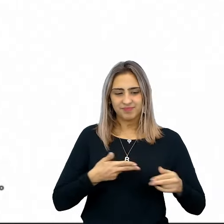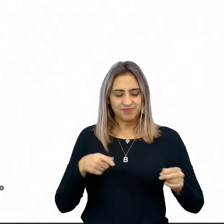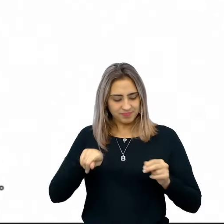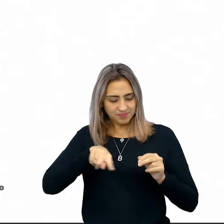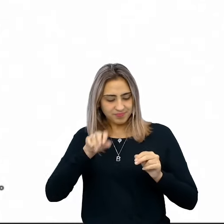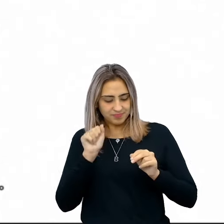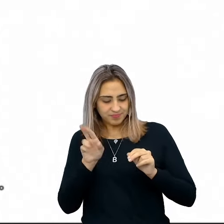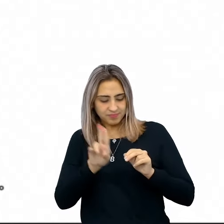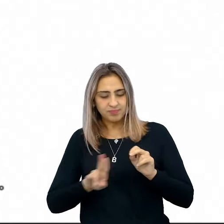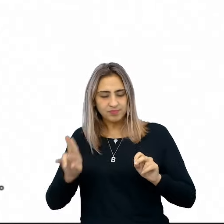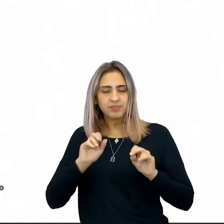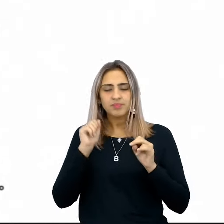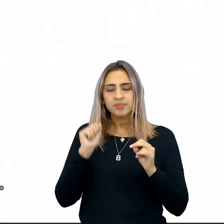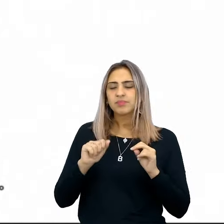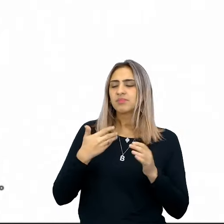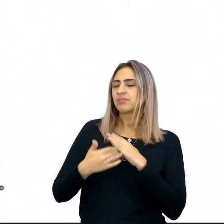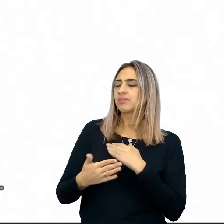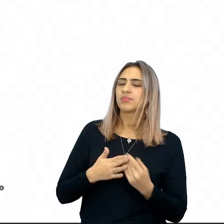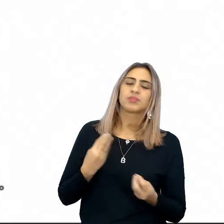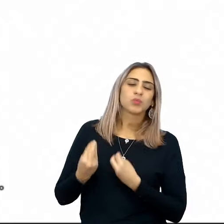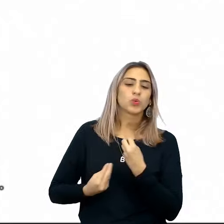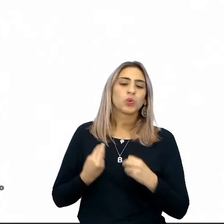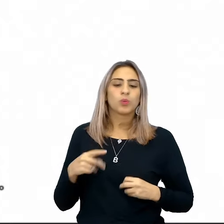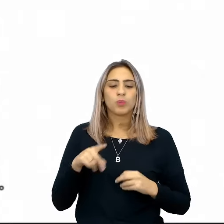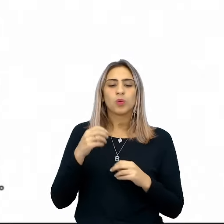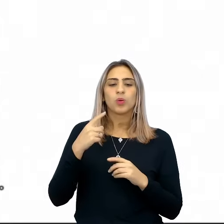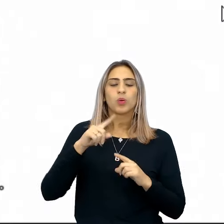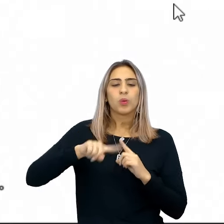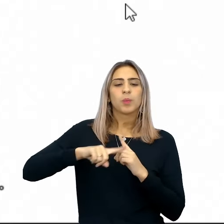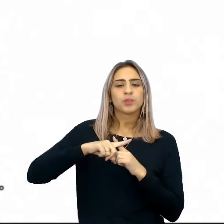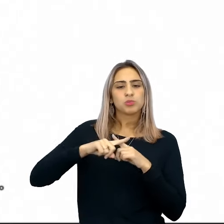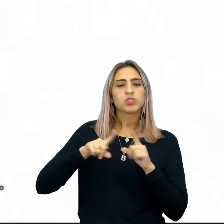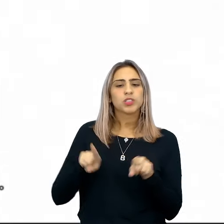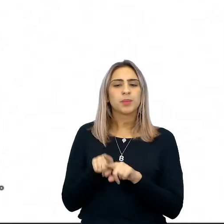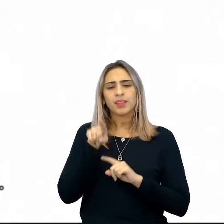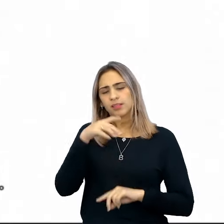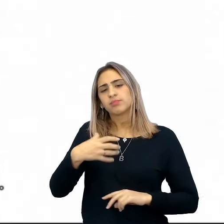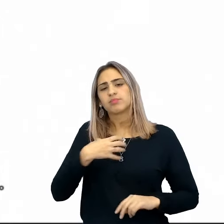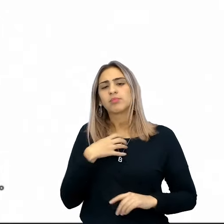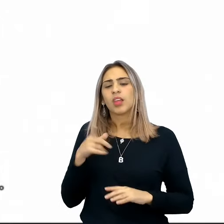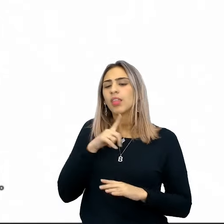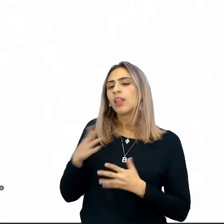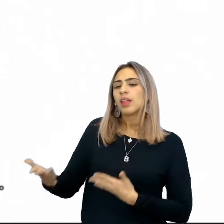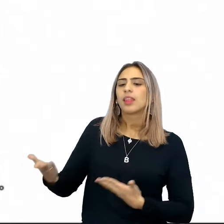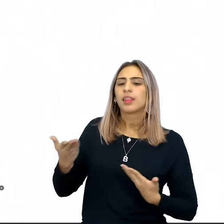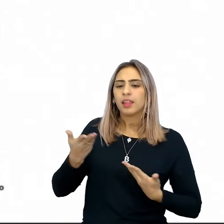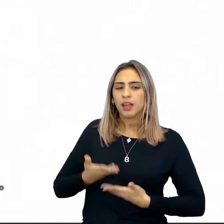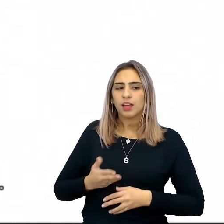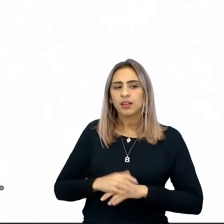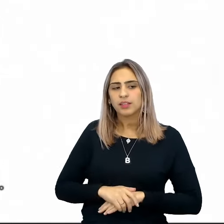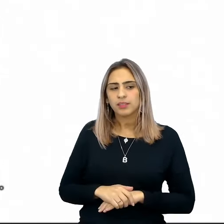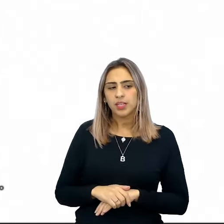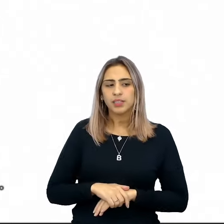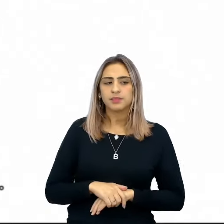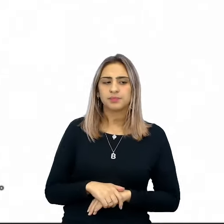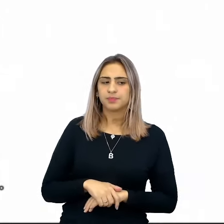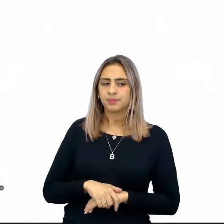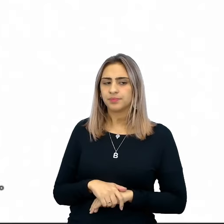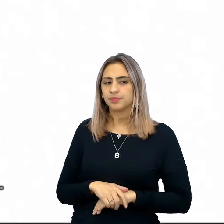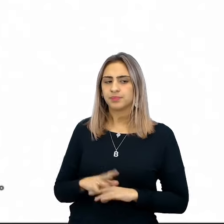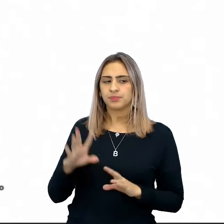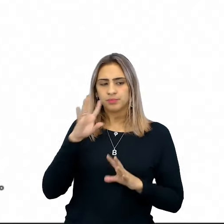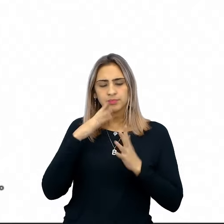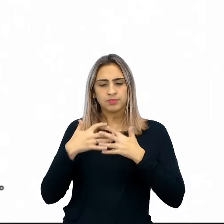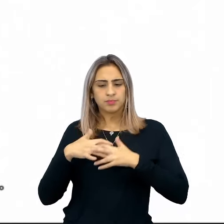eles podem utilizar poderá ser tanto aditivo quanto multiplicativo, né, essa situação, ela traz um nível de complexidade